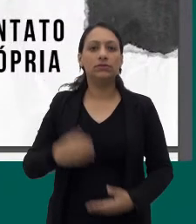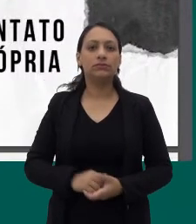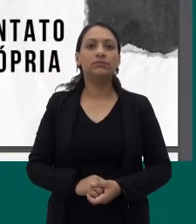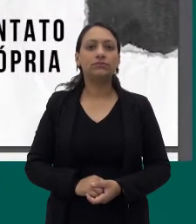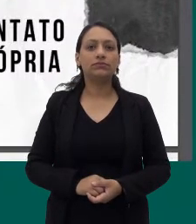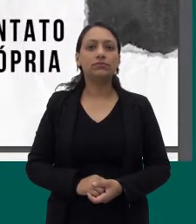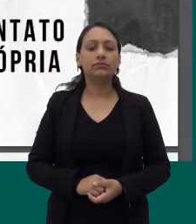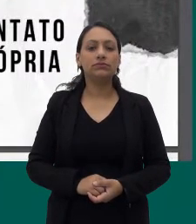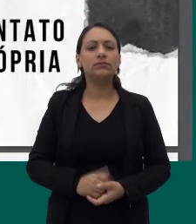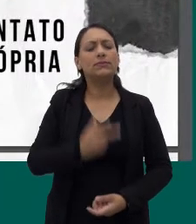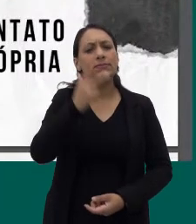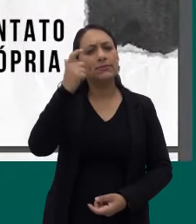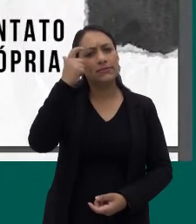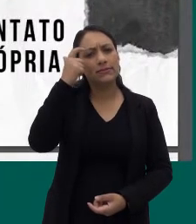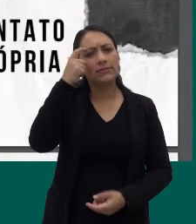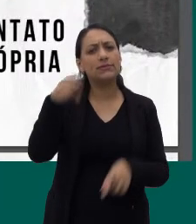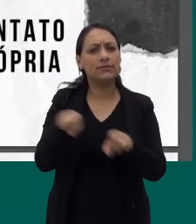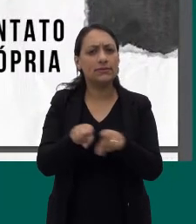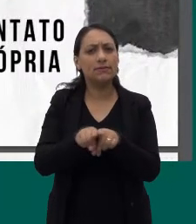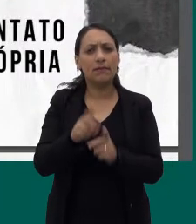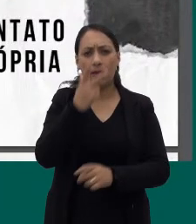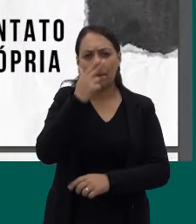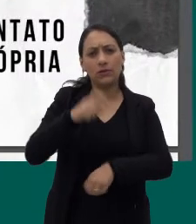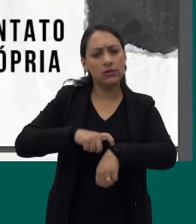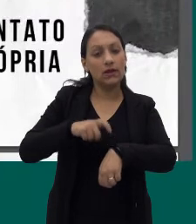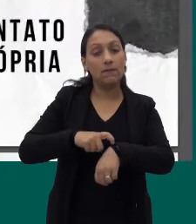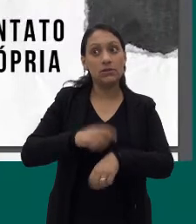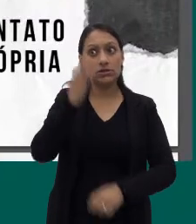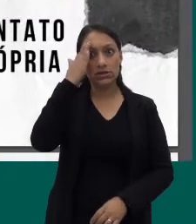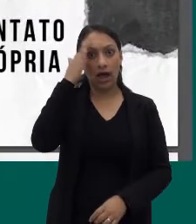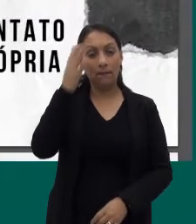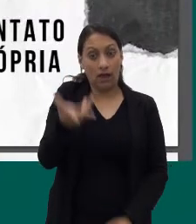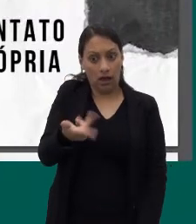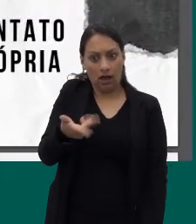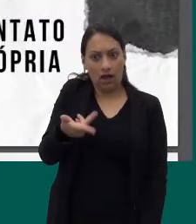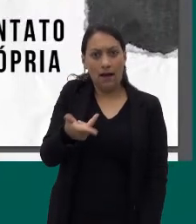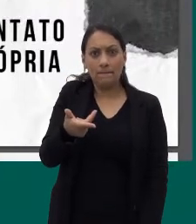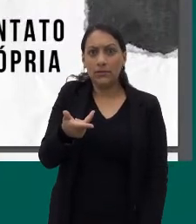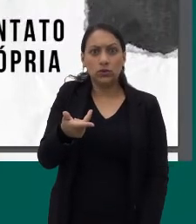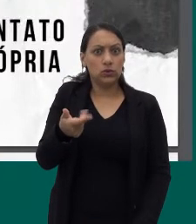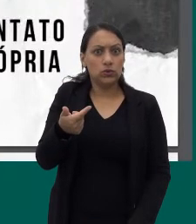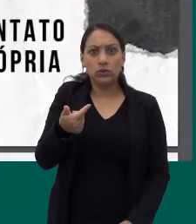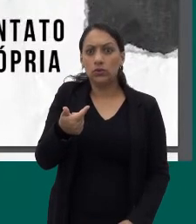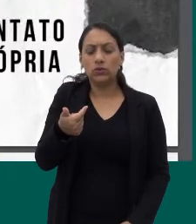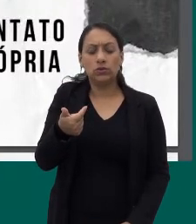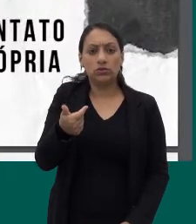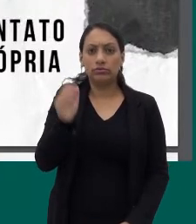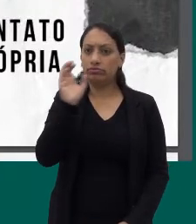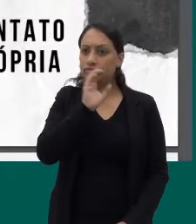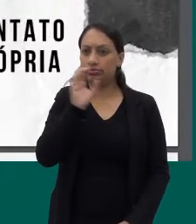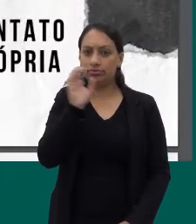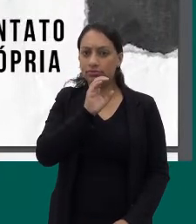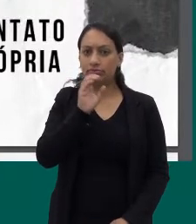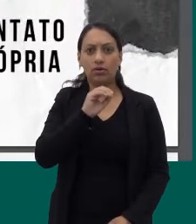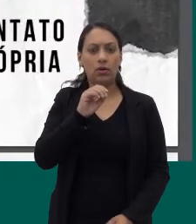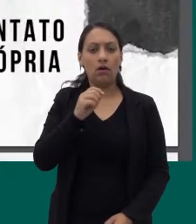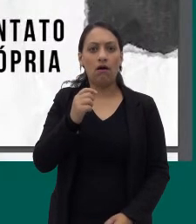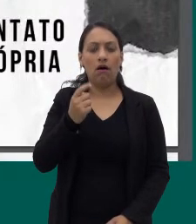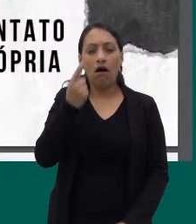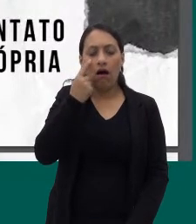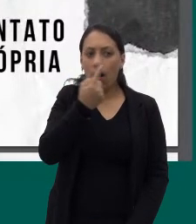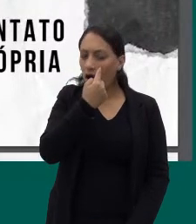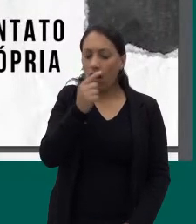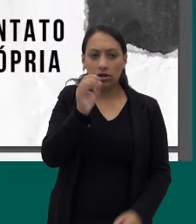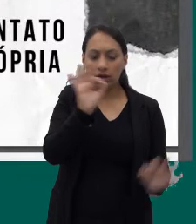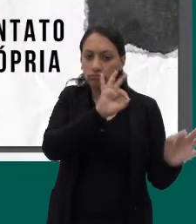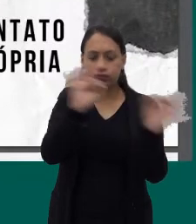também que ao mesmo tempo que a gente sabe, né, que a vida está passando tão rápido, nos nossos olhos, a gente